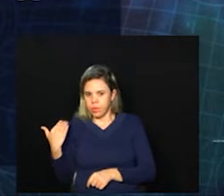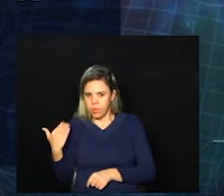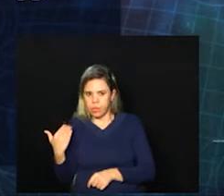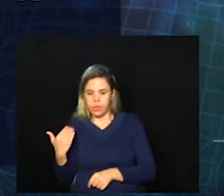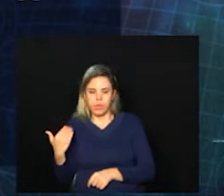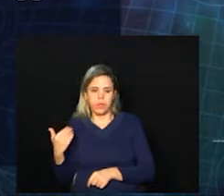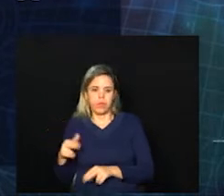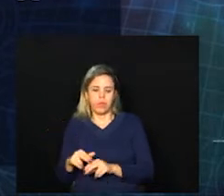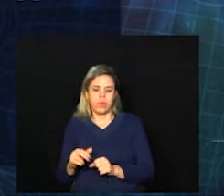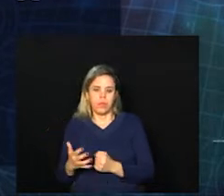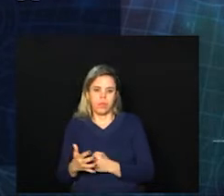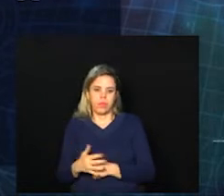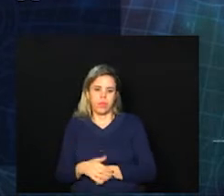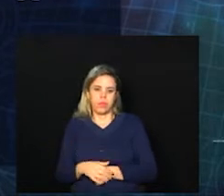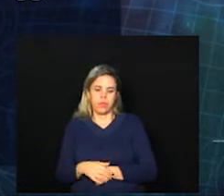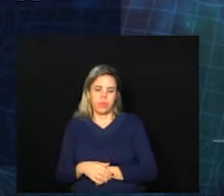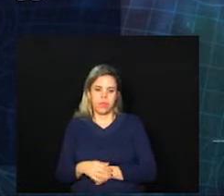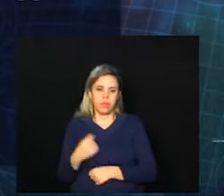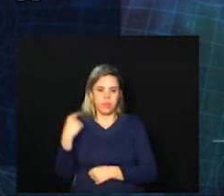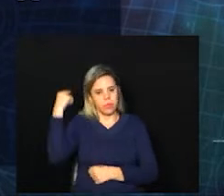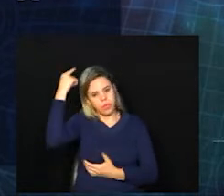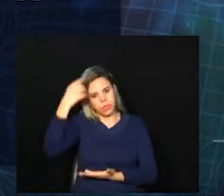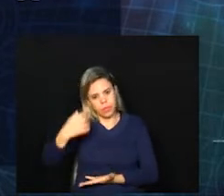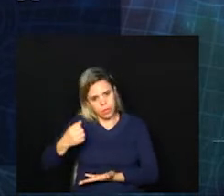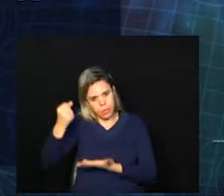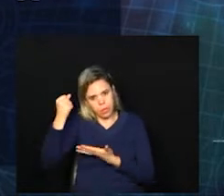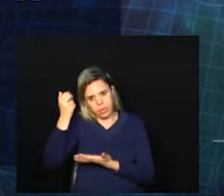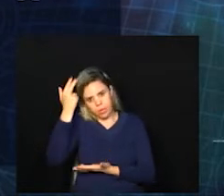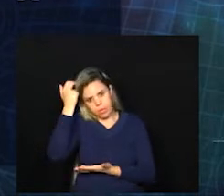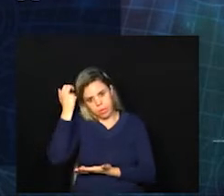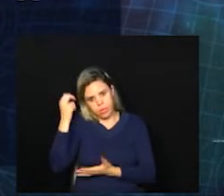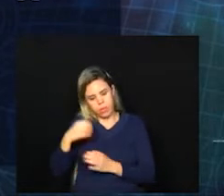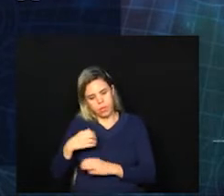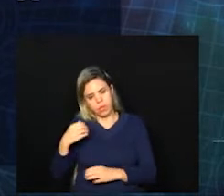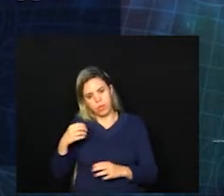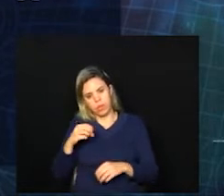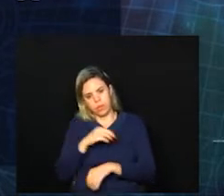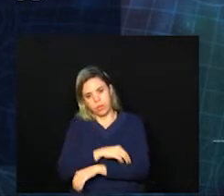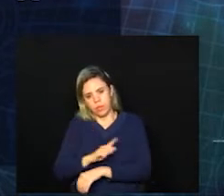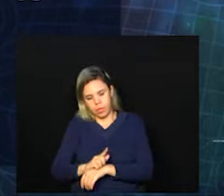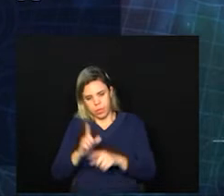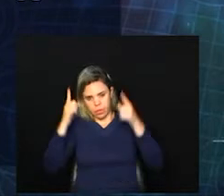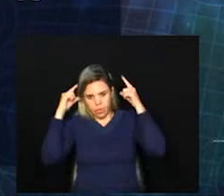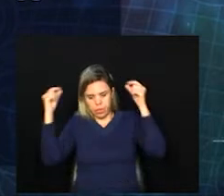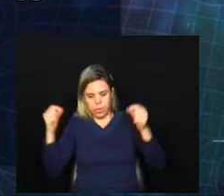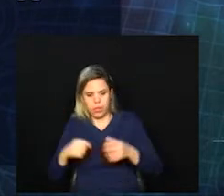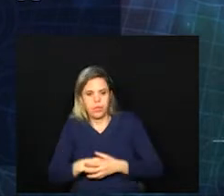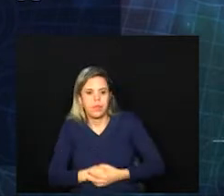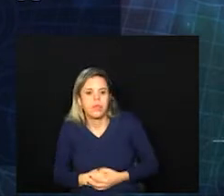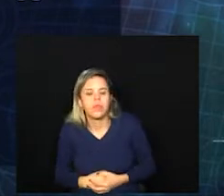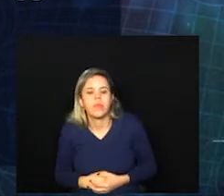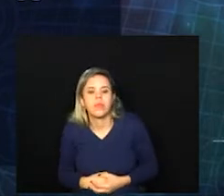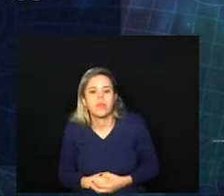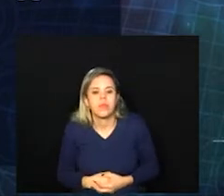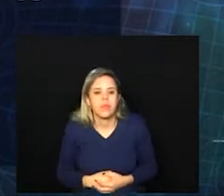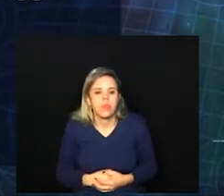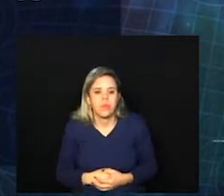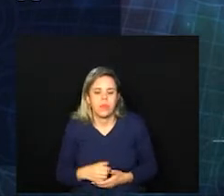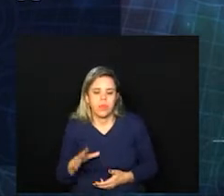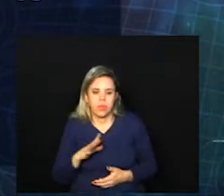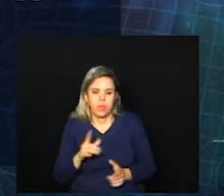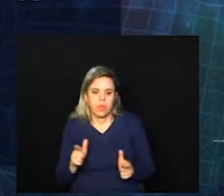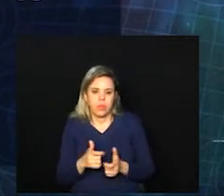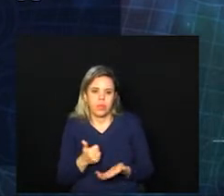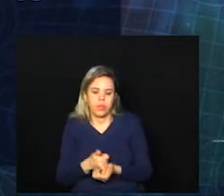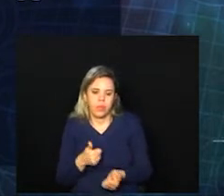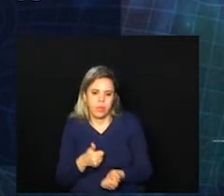óbitos devido à Covid-19 são Santo Antônio de Posse, Engenheiro Coelho, Morungaba e Olambra, os menores municípios aqui da